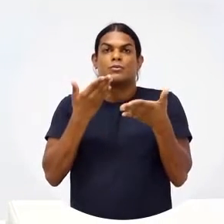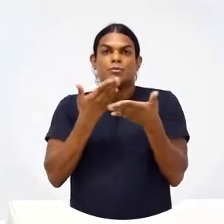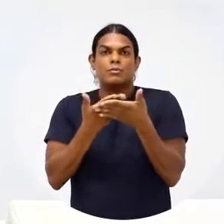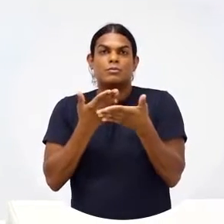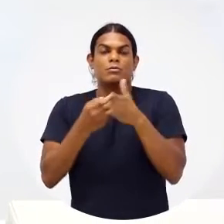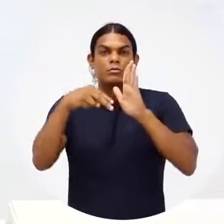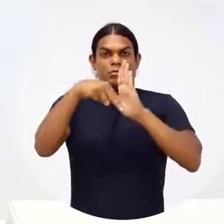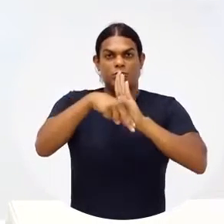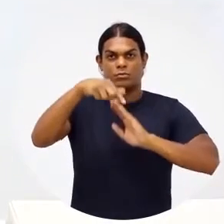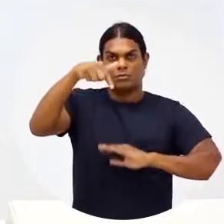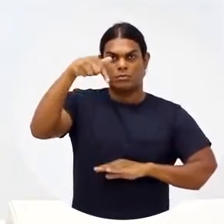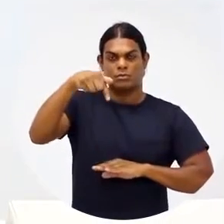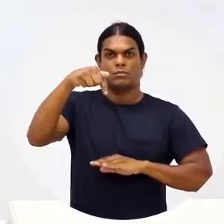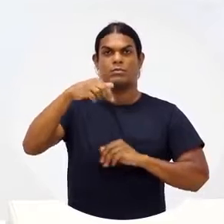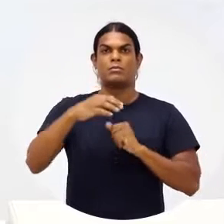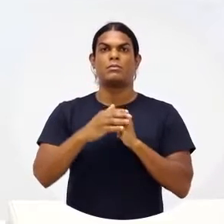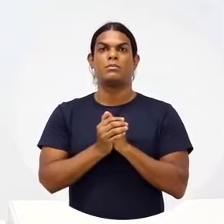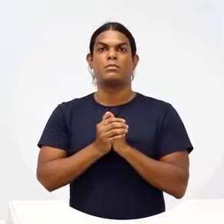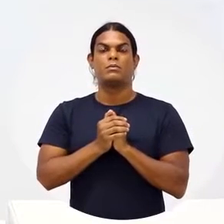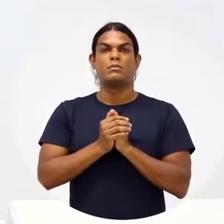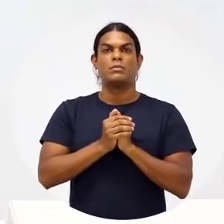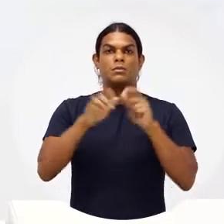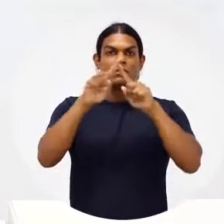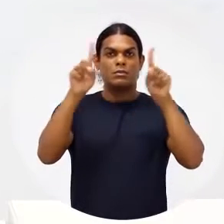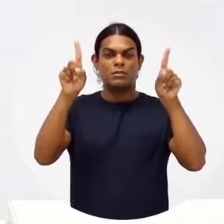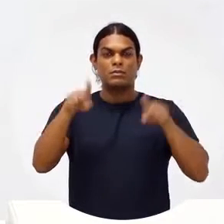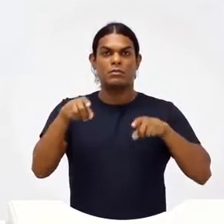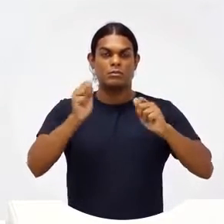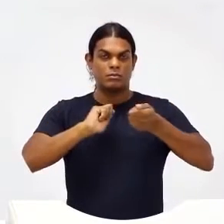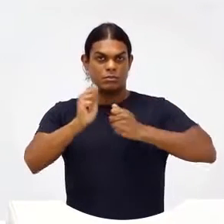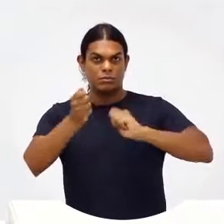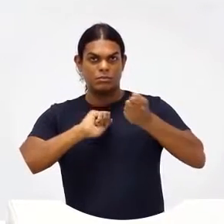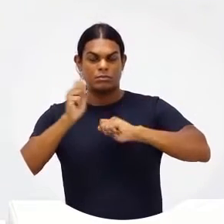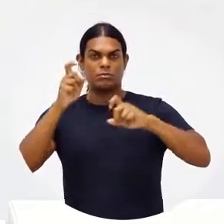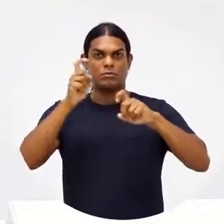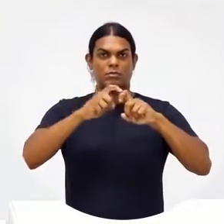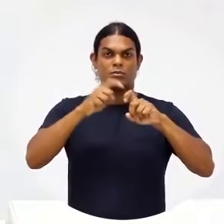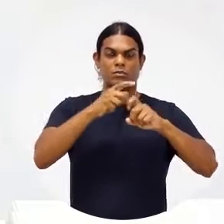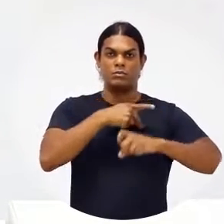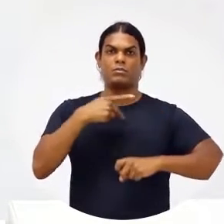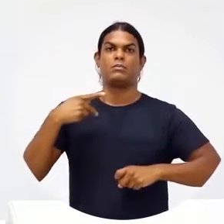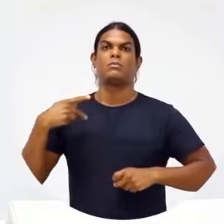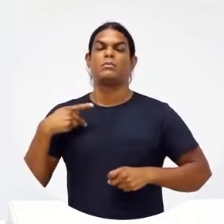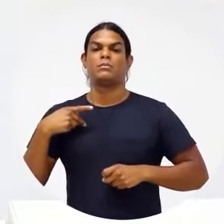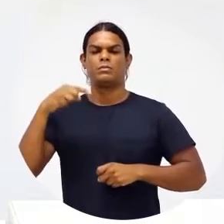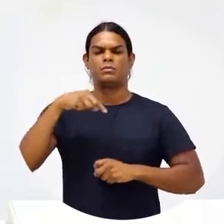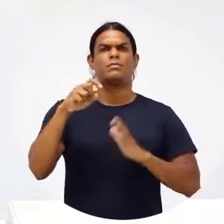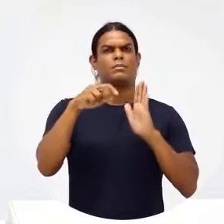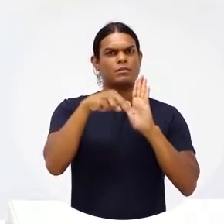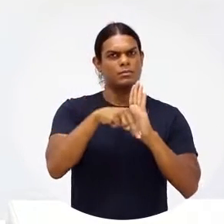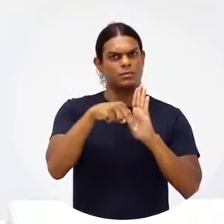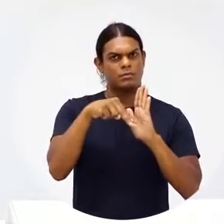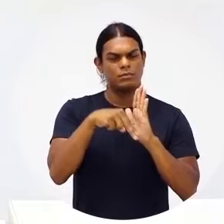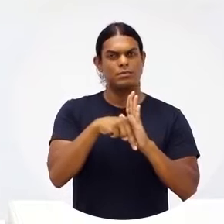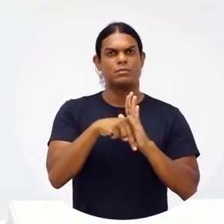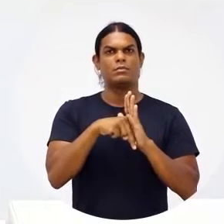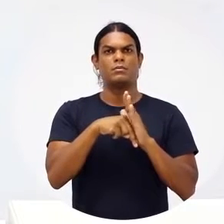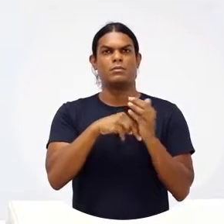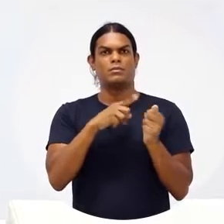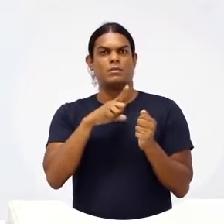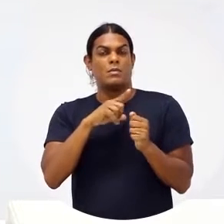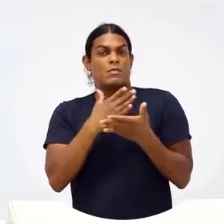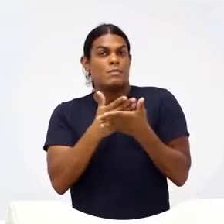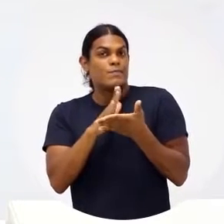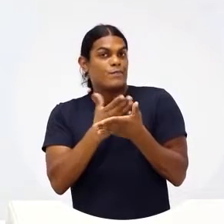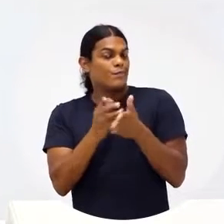falar da NR7, o Programa de Controle Médico de Saúde Ocupacional. Esta NR, ela traz